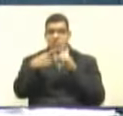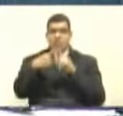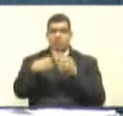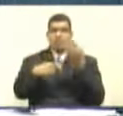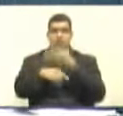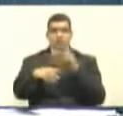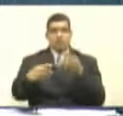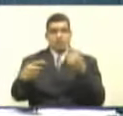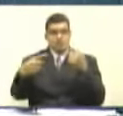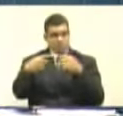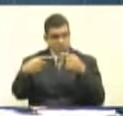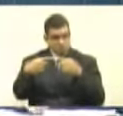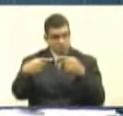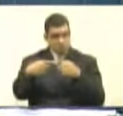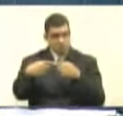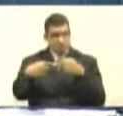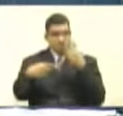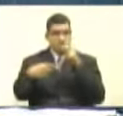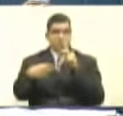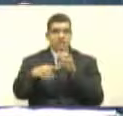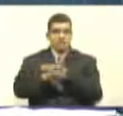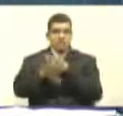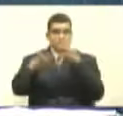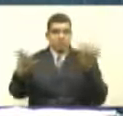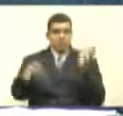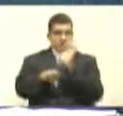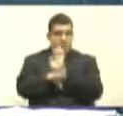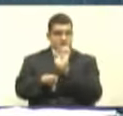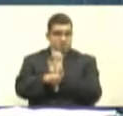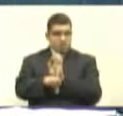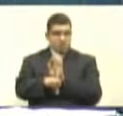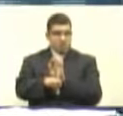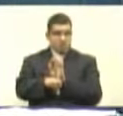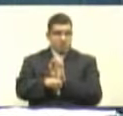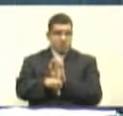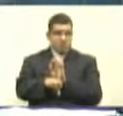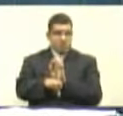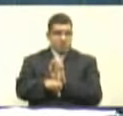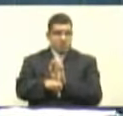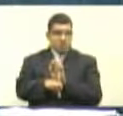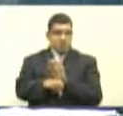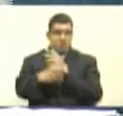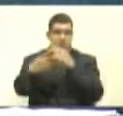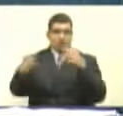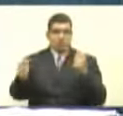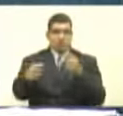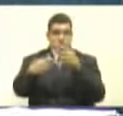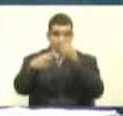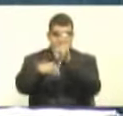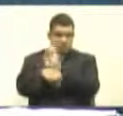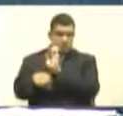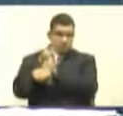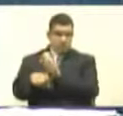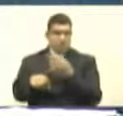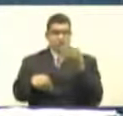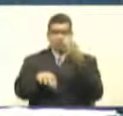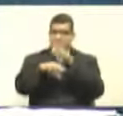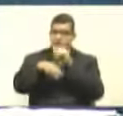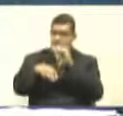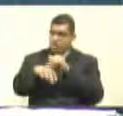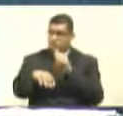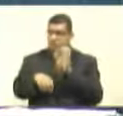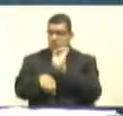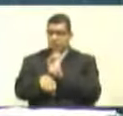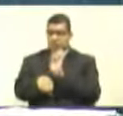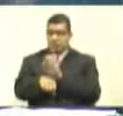nessa decisão ele excluiu o Estado. Mas em várias outras ele chamou o